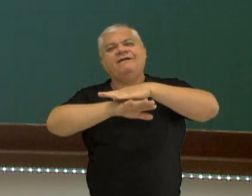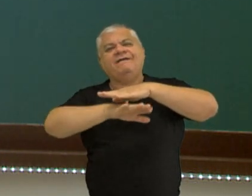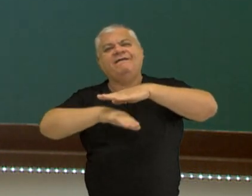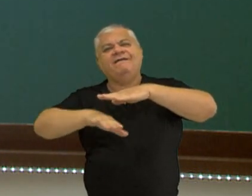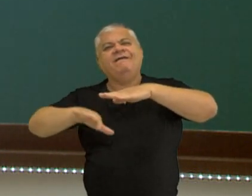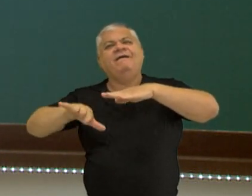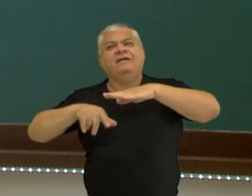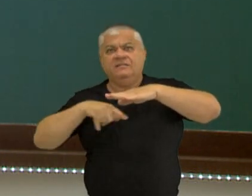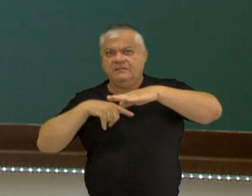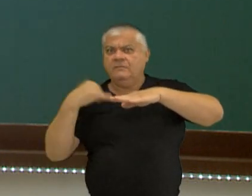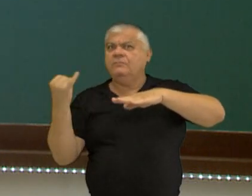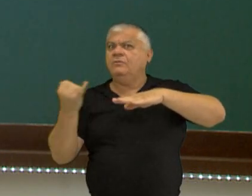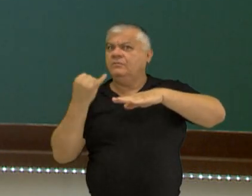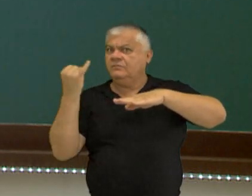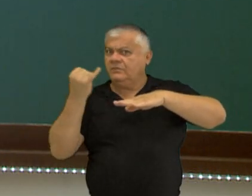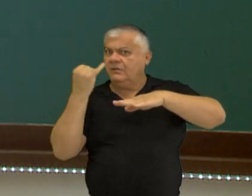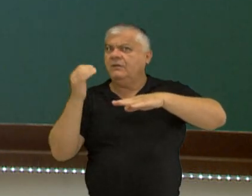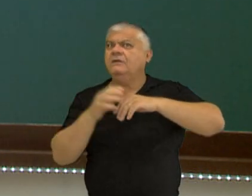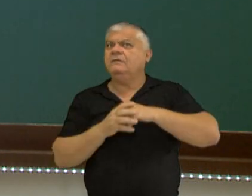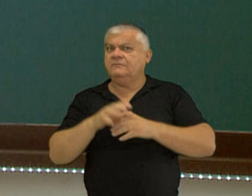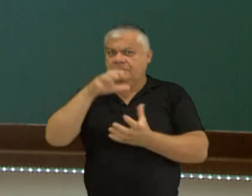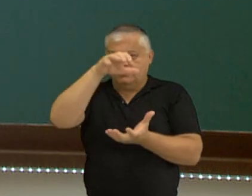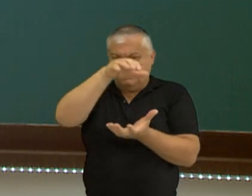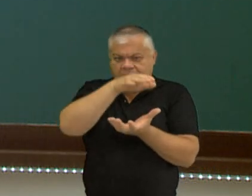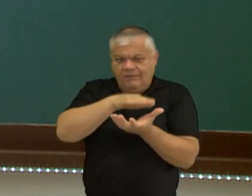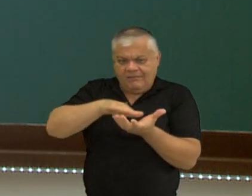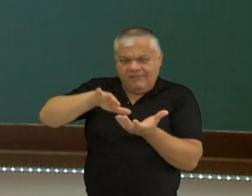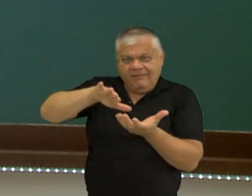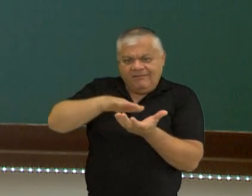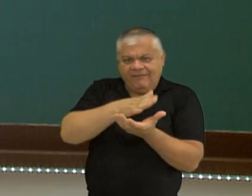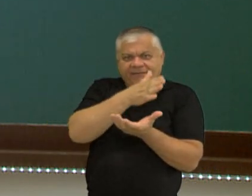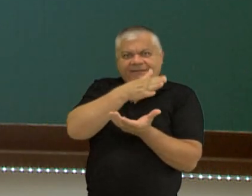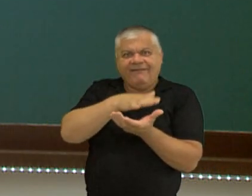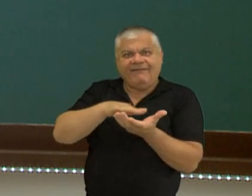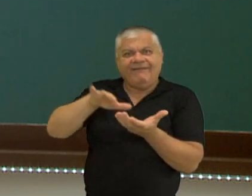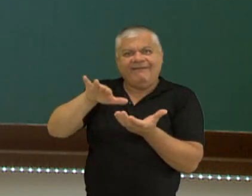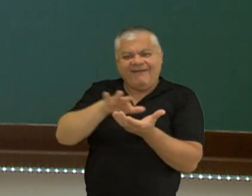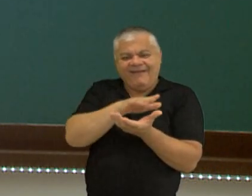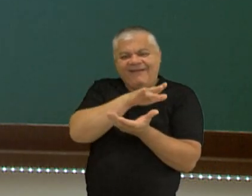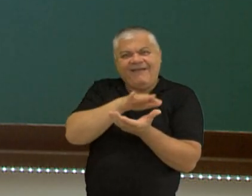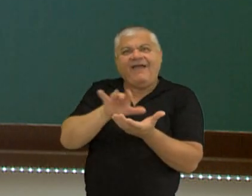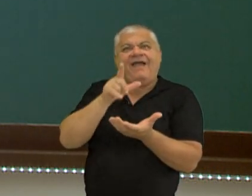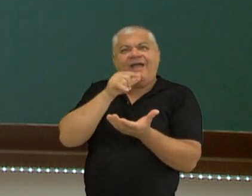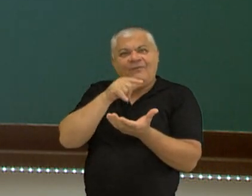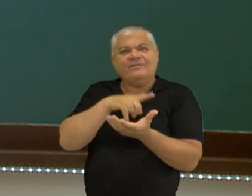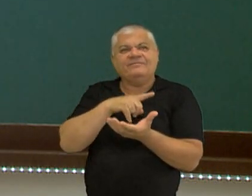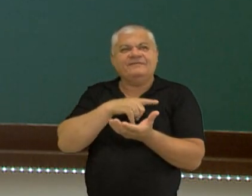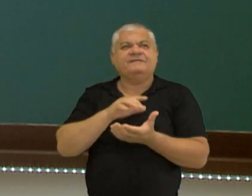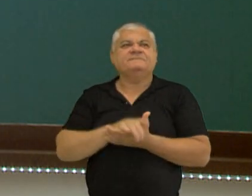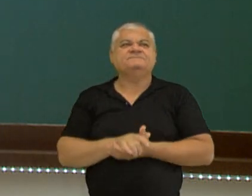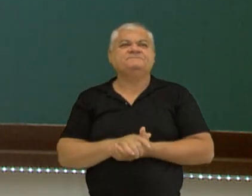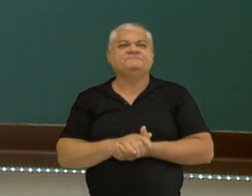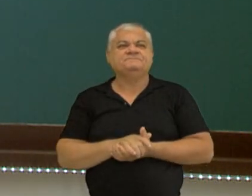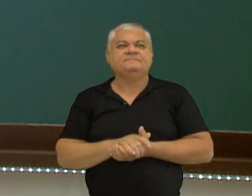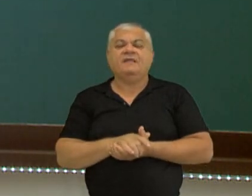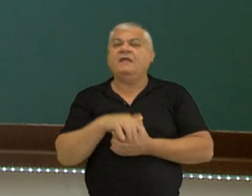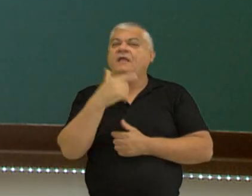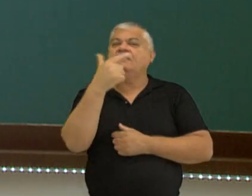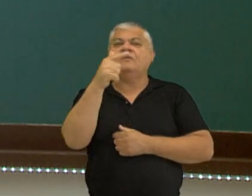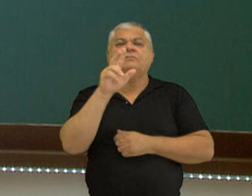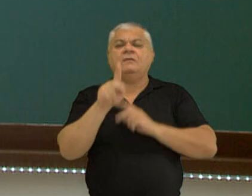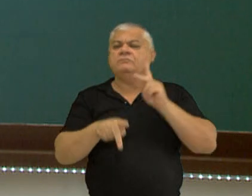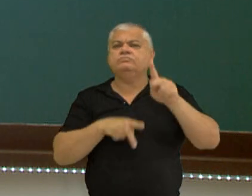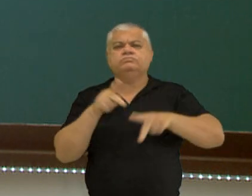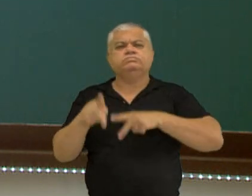Então, olha a importância desse continente só pela presença, né, dessa quantidade de água ali. Não possui